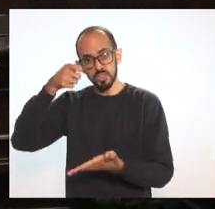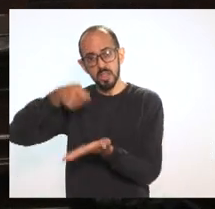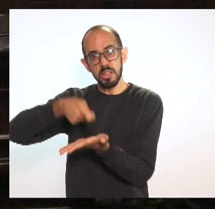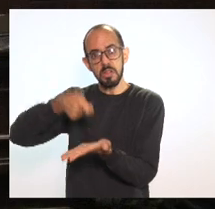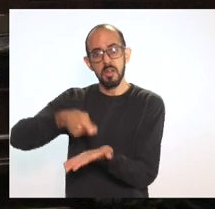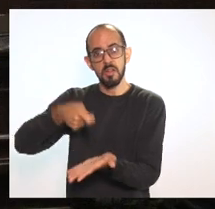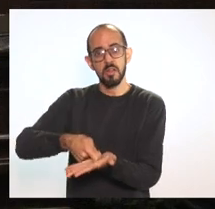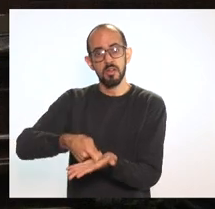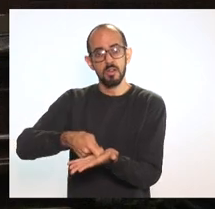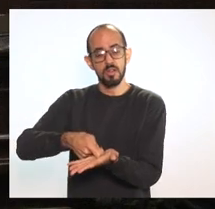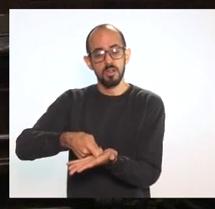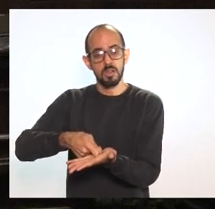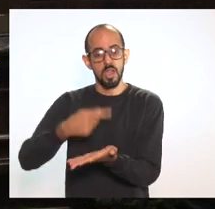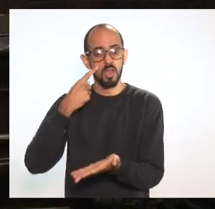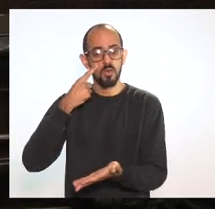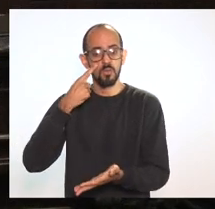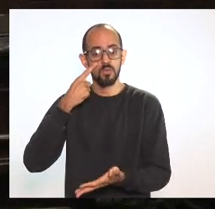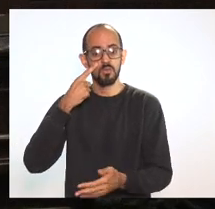dos Lagos,